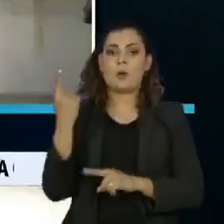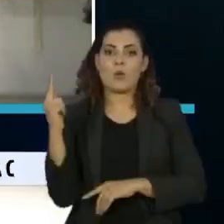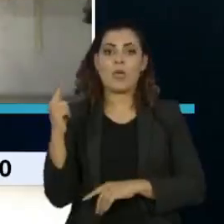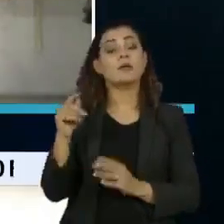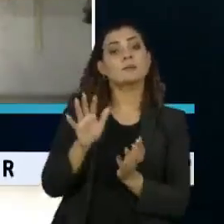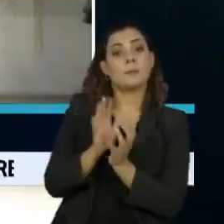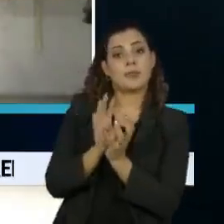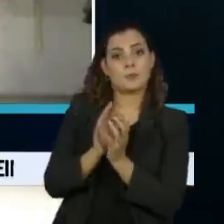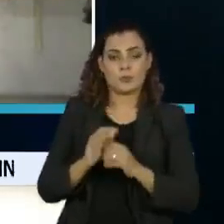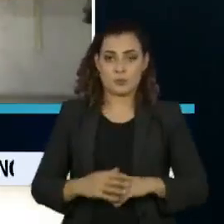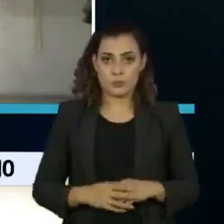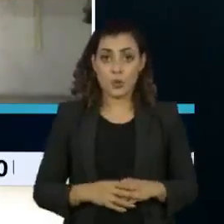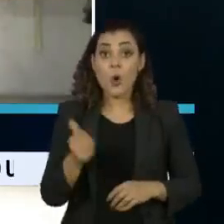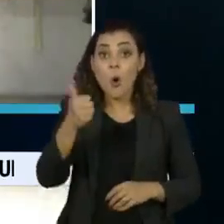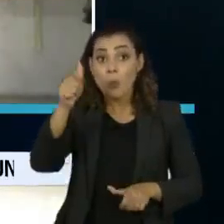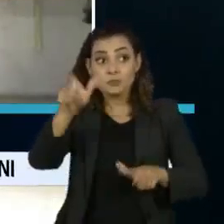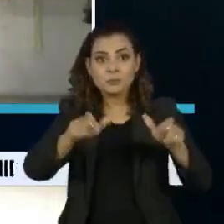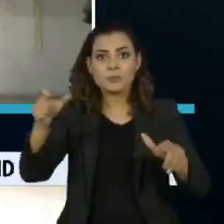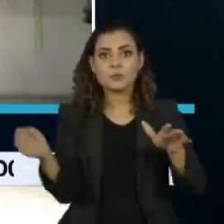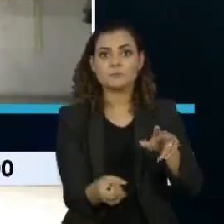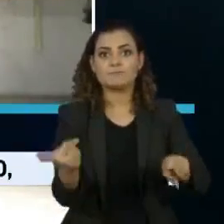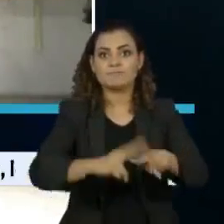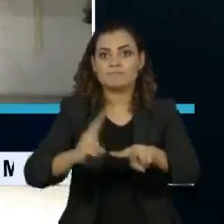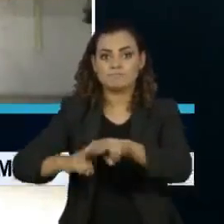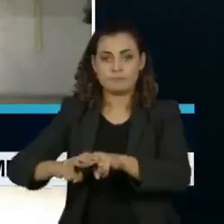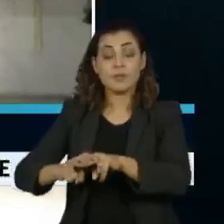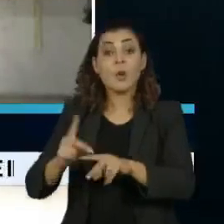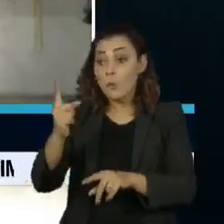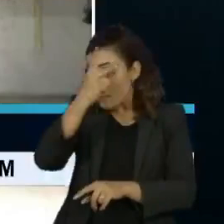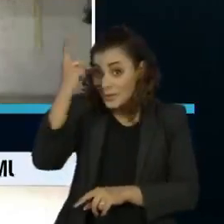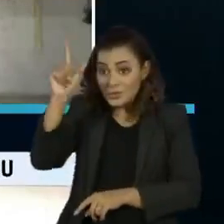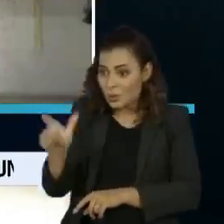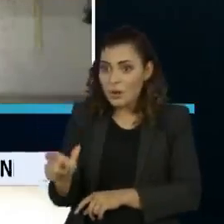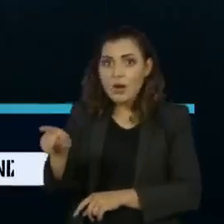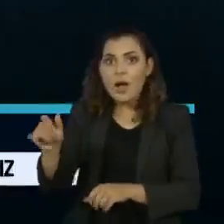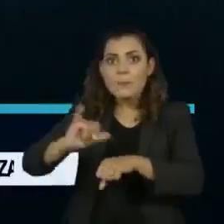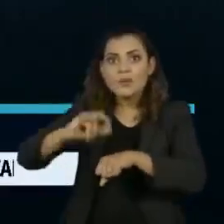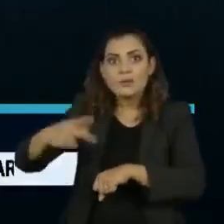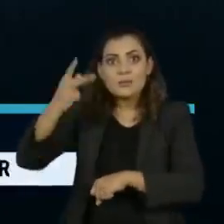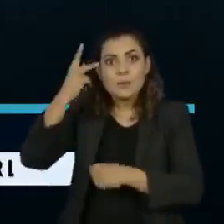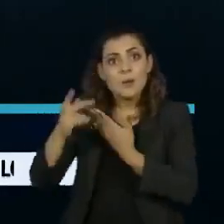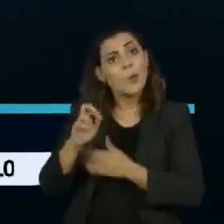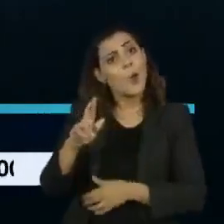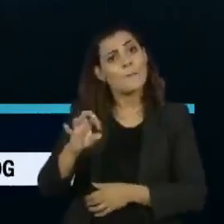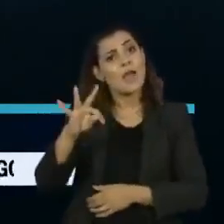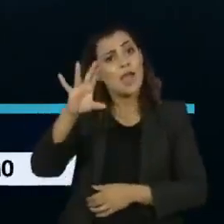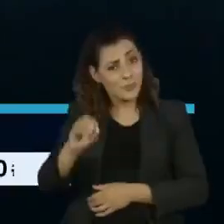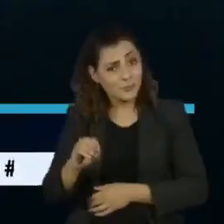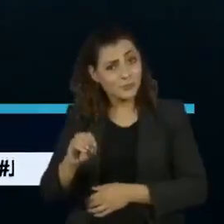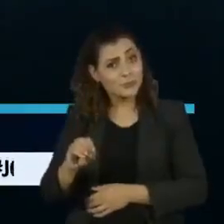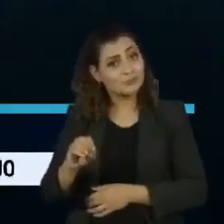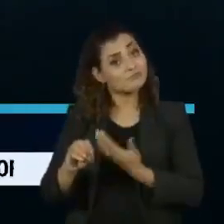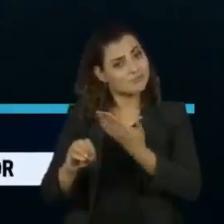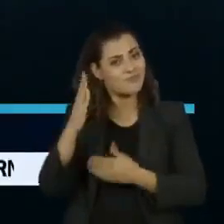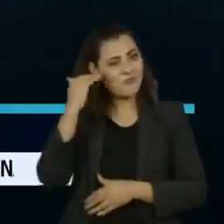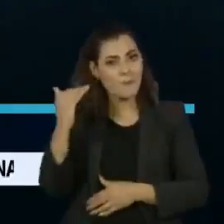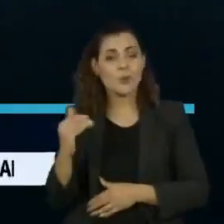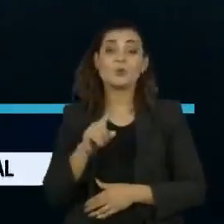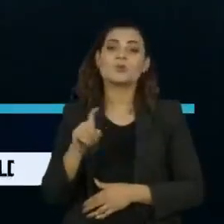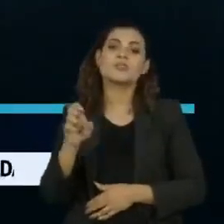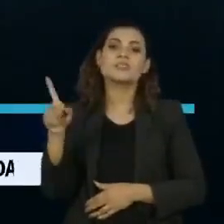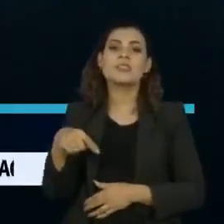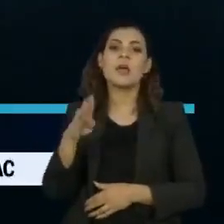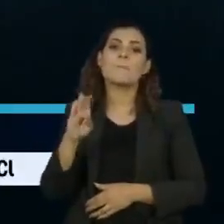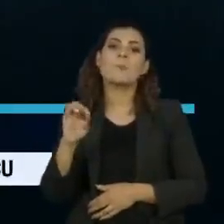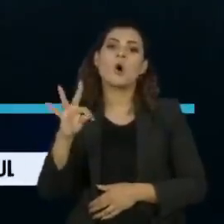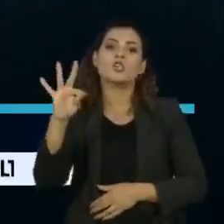e Pernambuco 11 pessoas foram presas um dos detidos na capital paulista é Roberto Martinez filho conhecido como